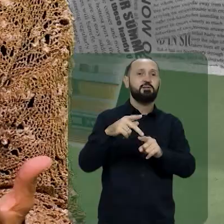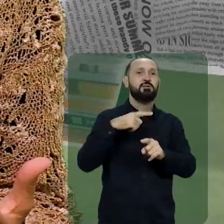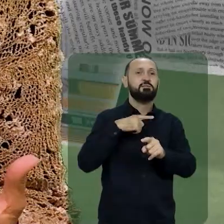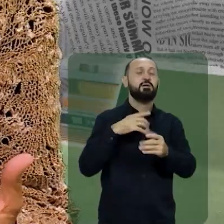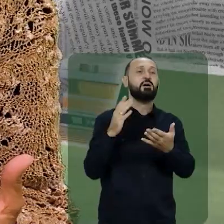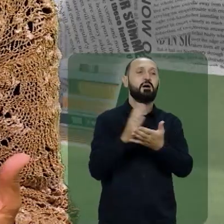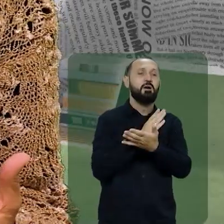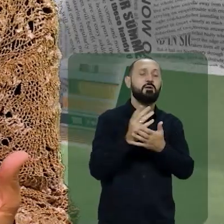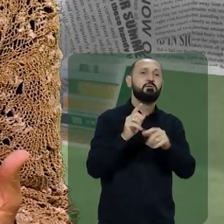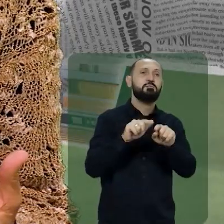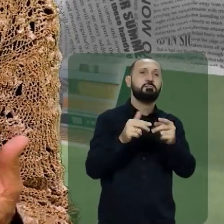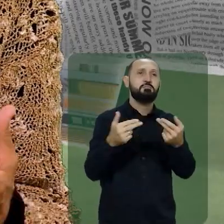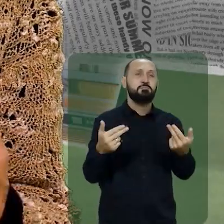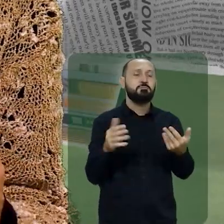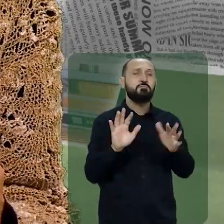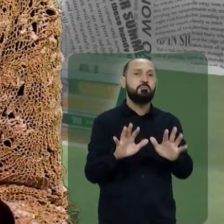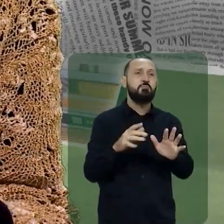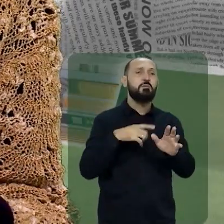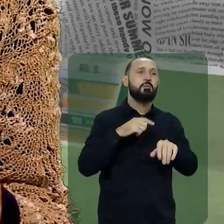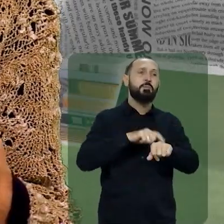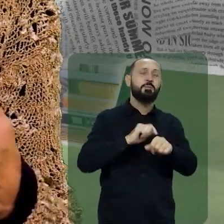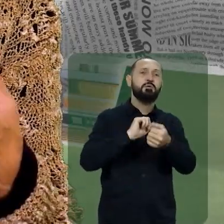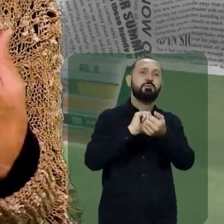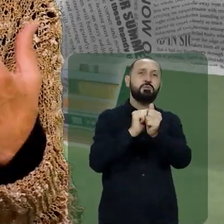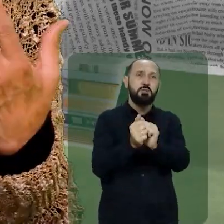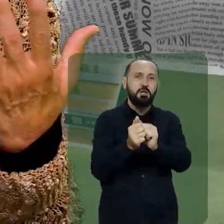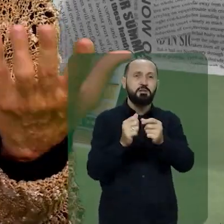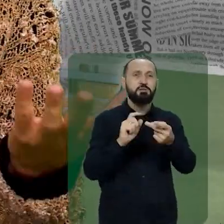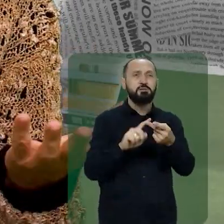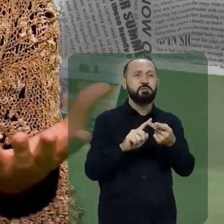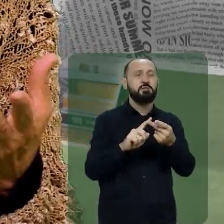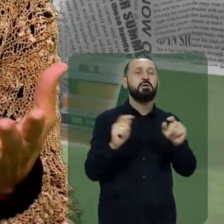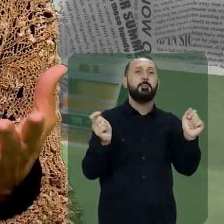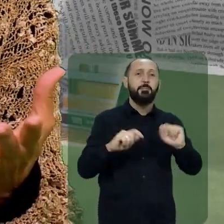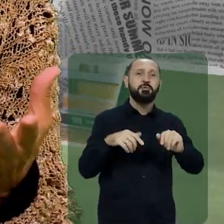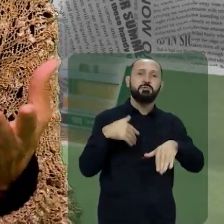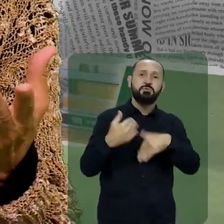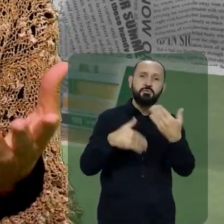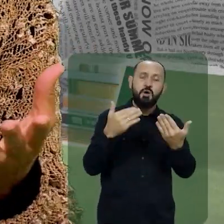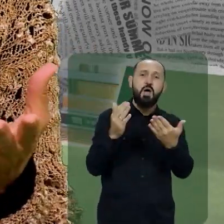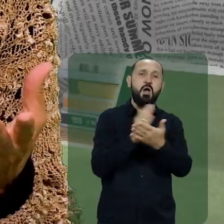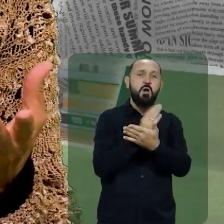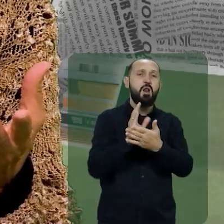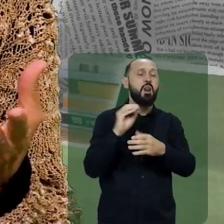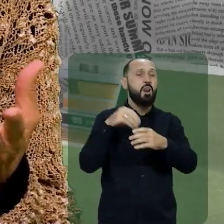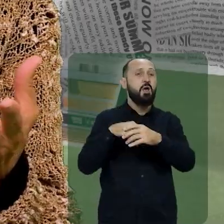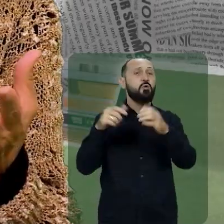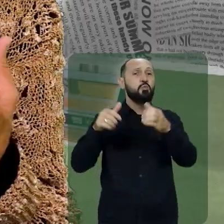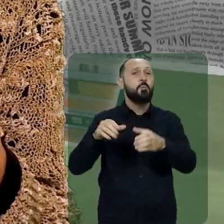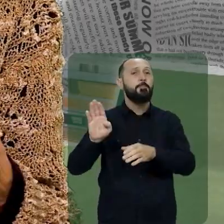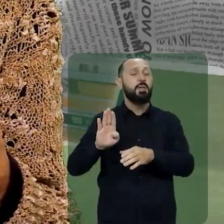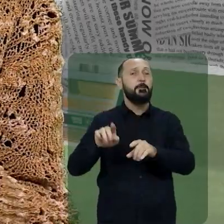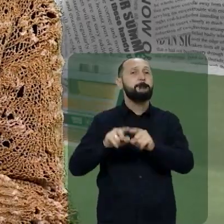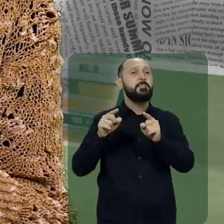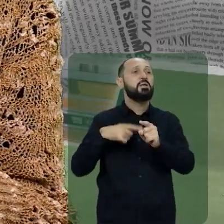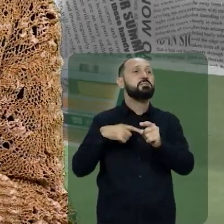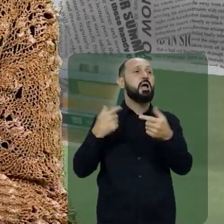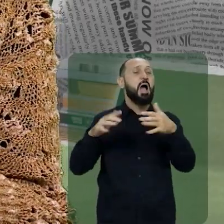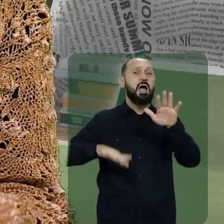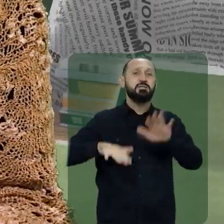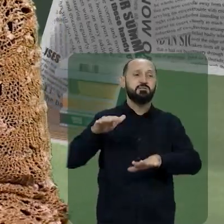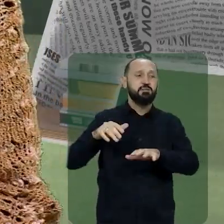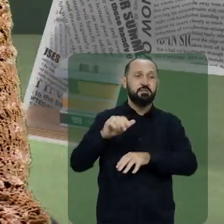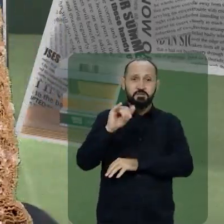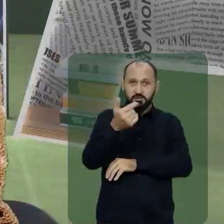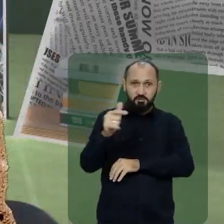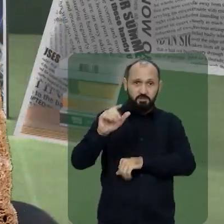alguns equipamentos de lazer, de que ela possa desenvolver alguma coisa lá no seu bairro, mas a maioria das vezes, se